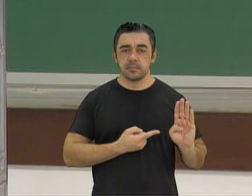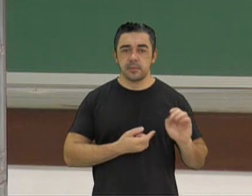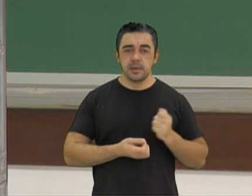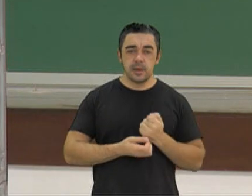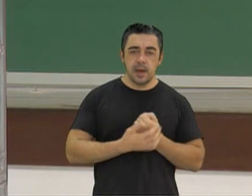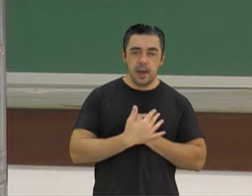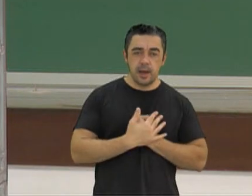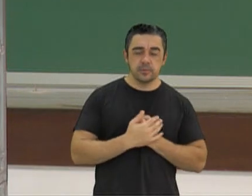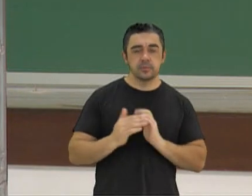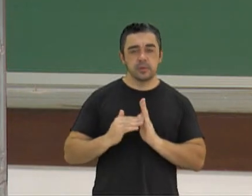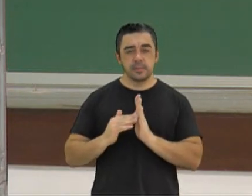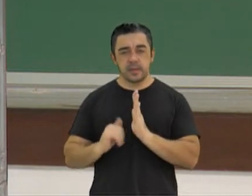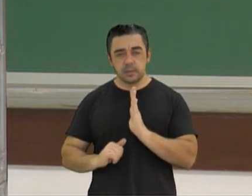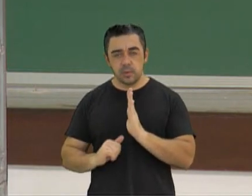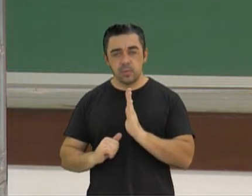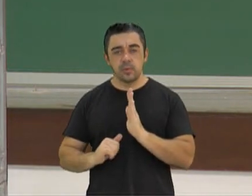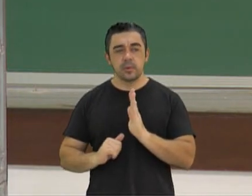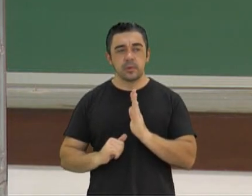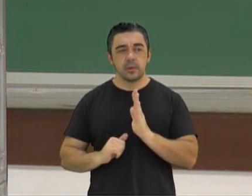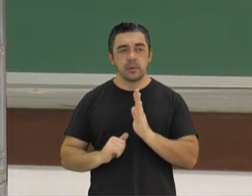1, eliminação,